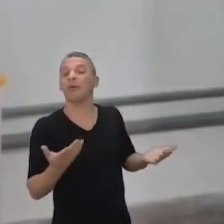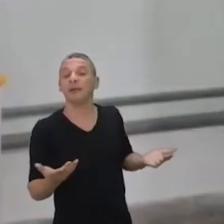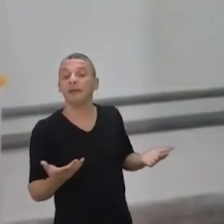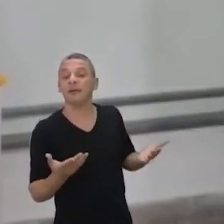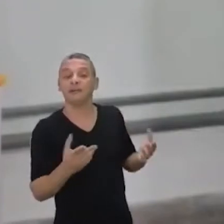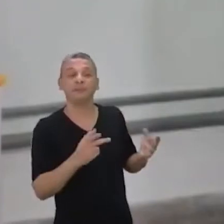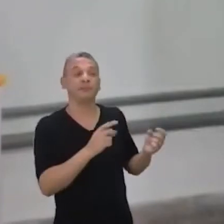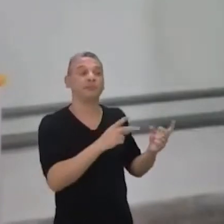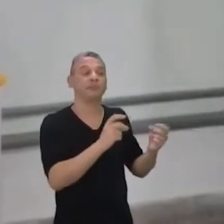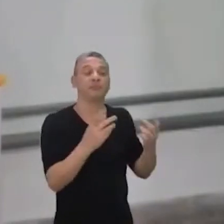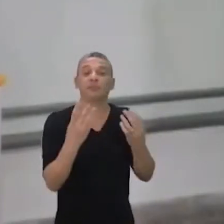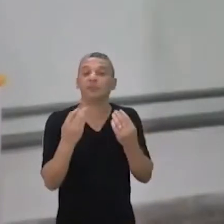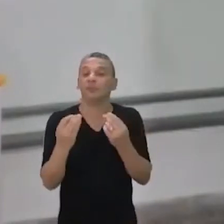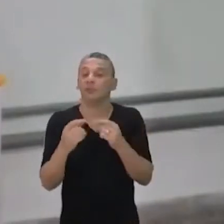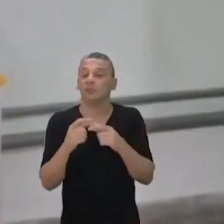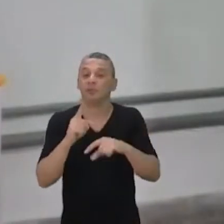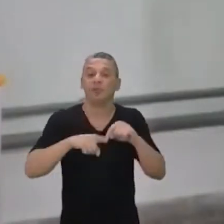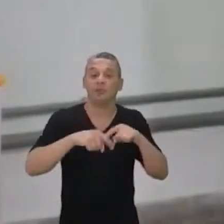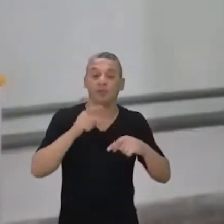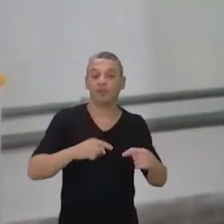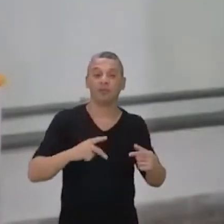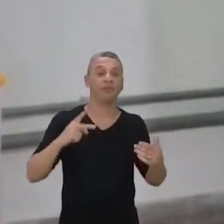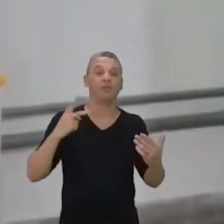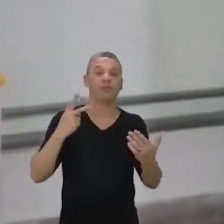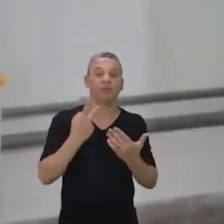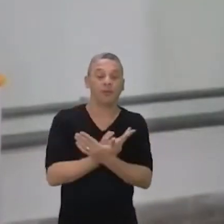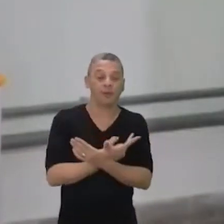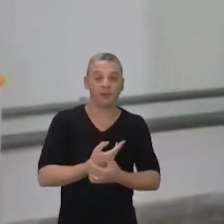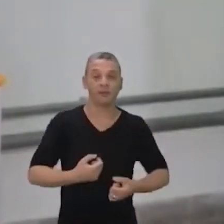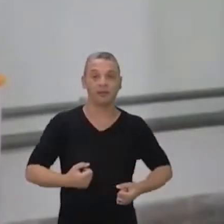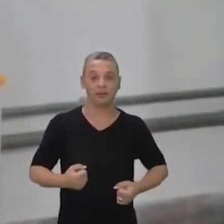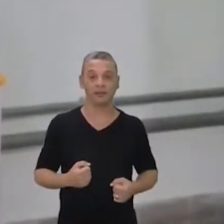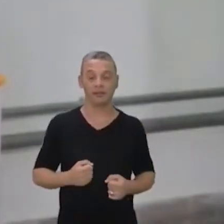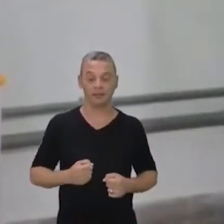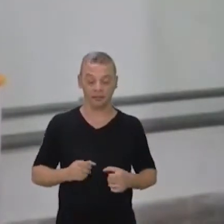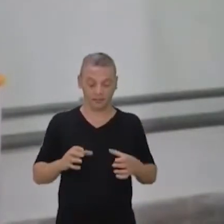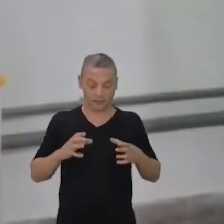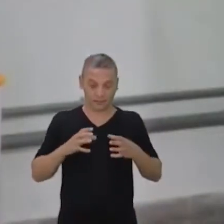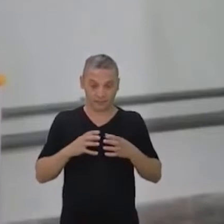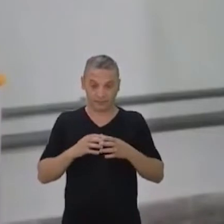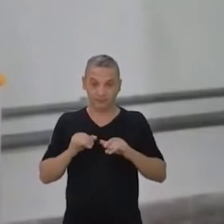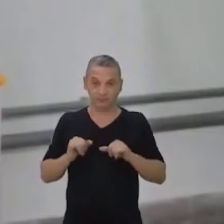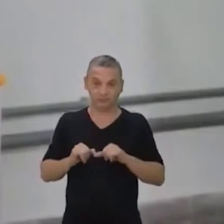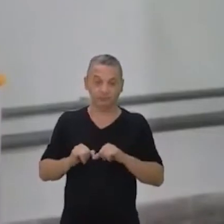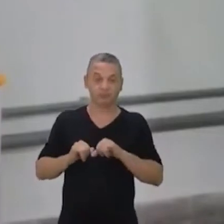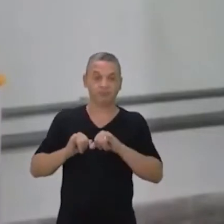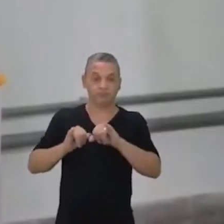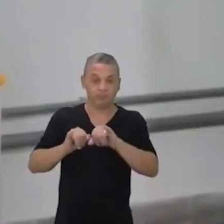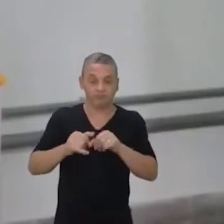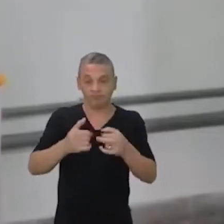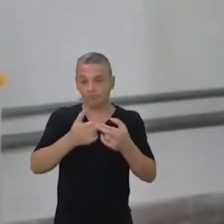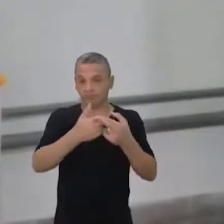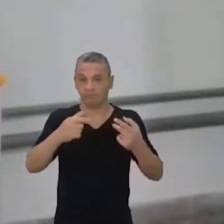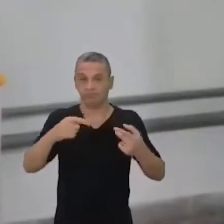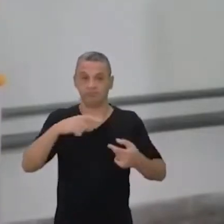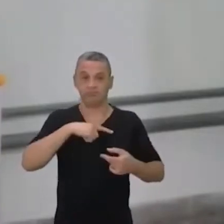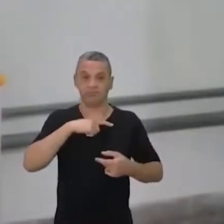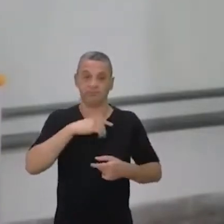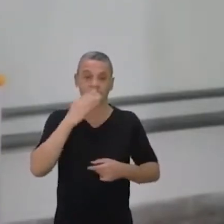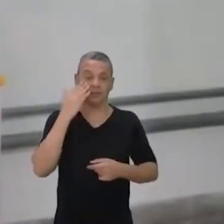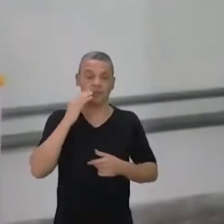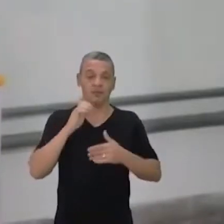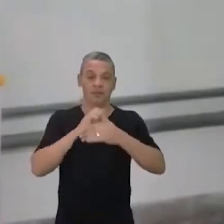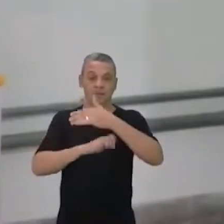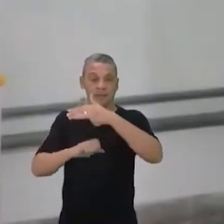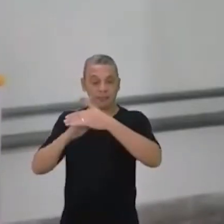para vender. Então, eu forço com que o mercado, né, com que o comerciante, com que a